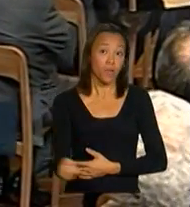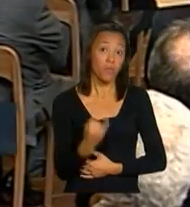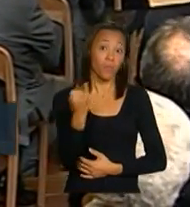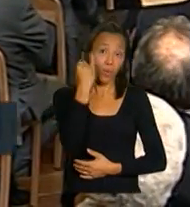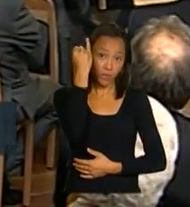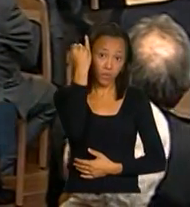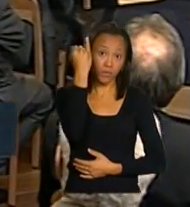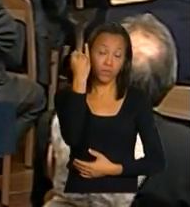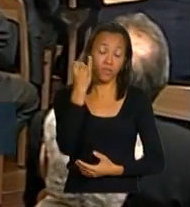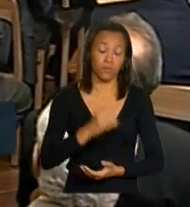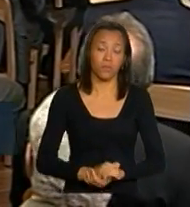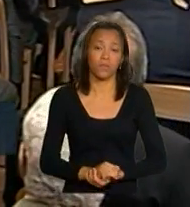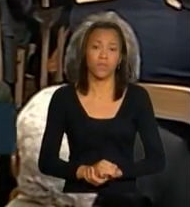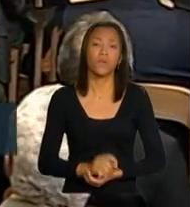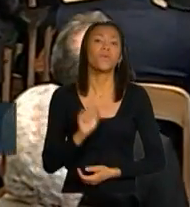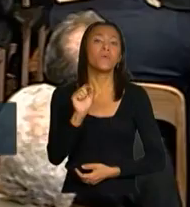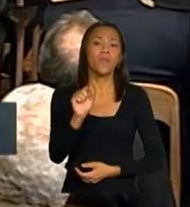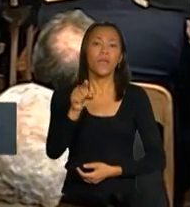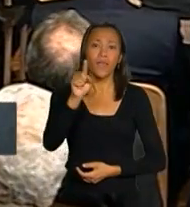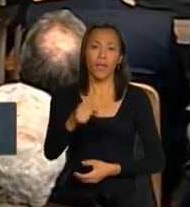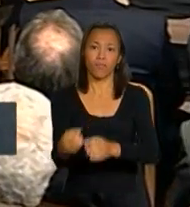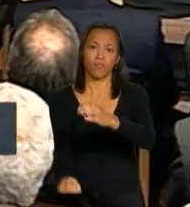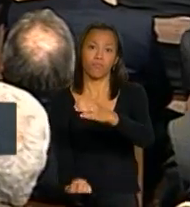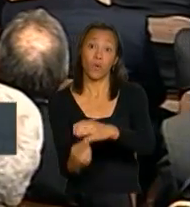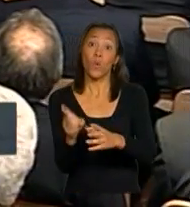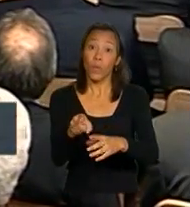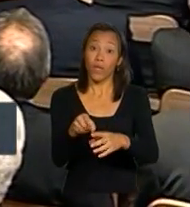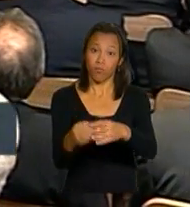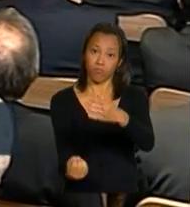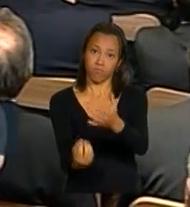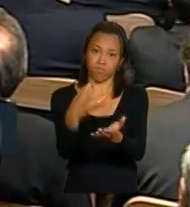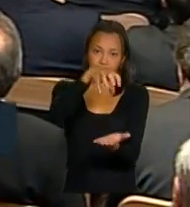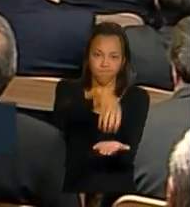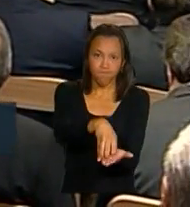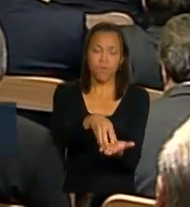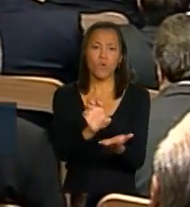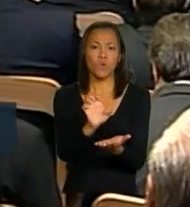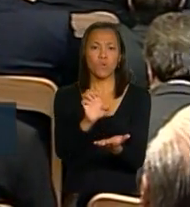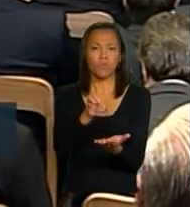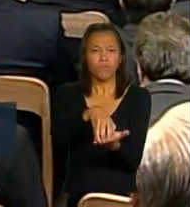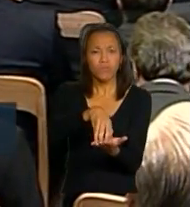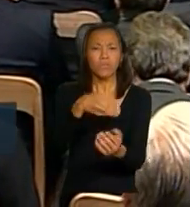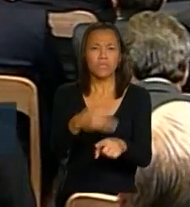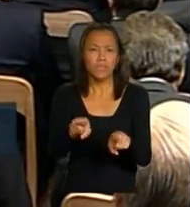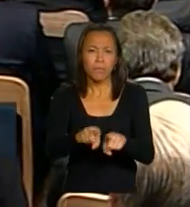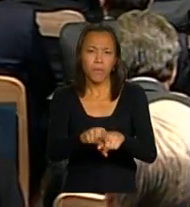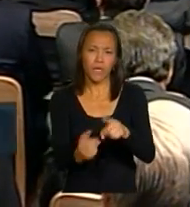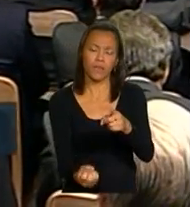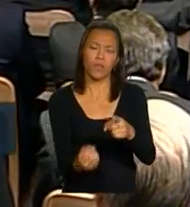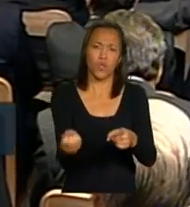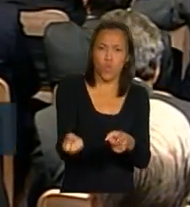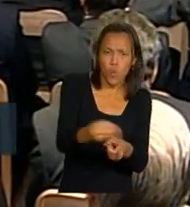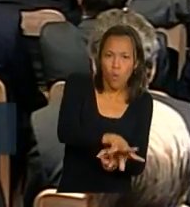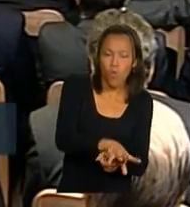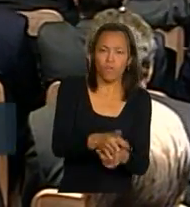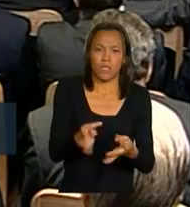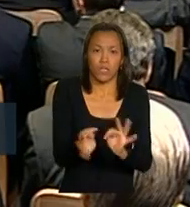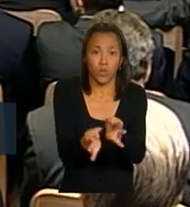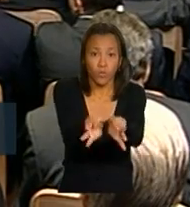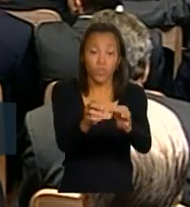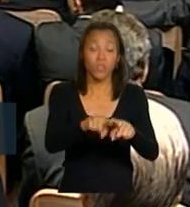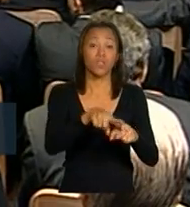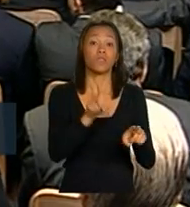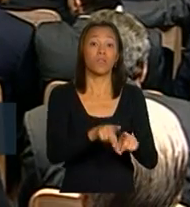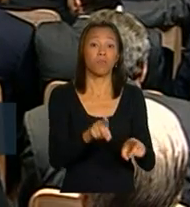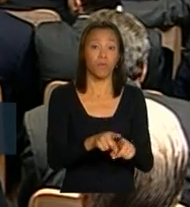da coroa, que são os Centros de Inovação e Tecnologia Industrial, os Institutos de Inovação, as